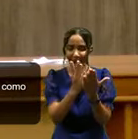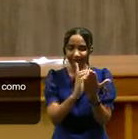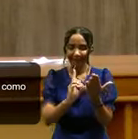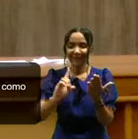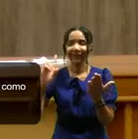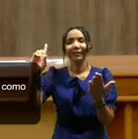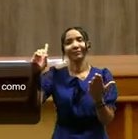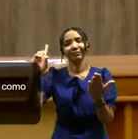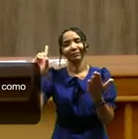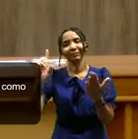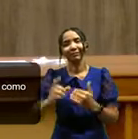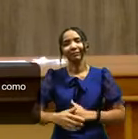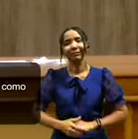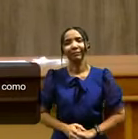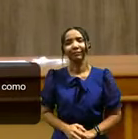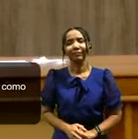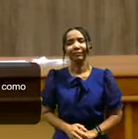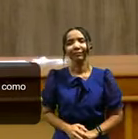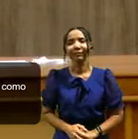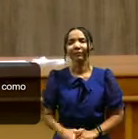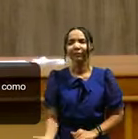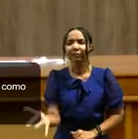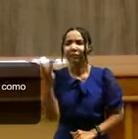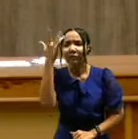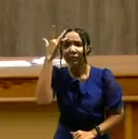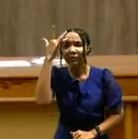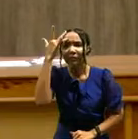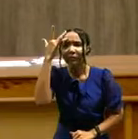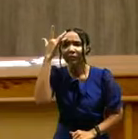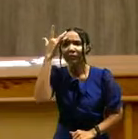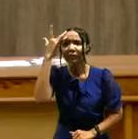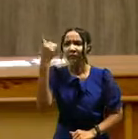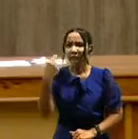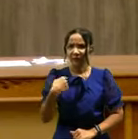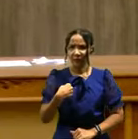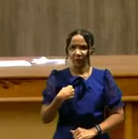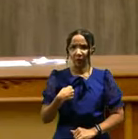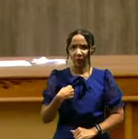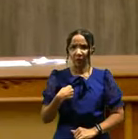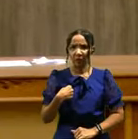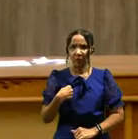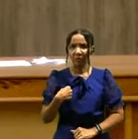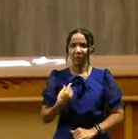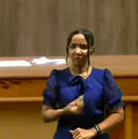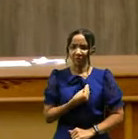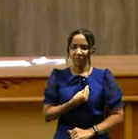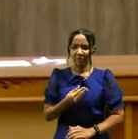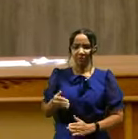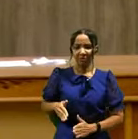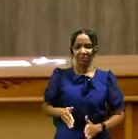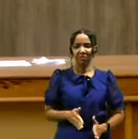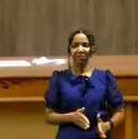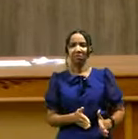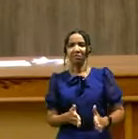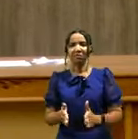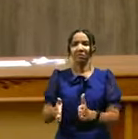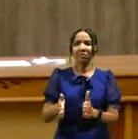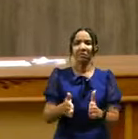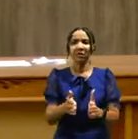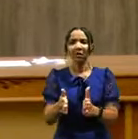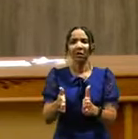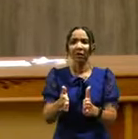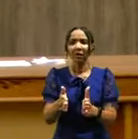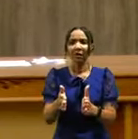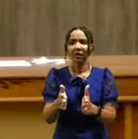Deus Então coloque na sua mente eu não sou ouvinte ao pé do caminho duro velho que o satanás